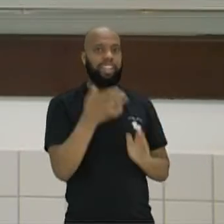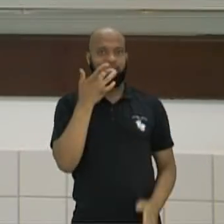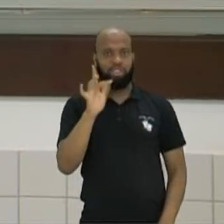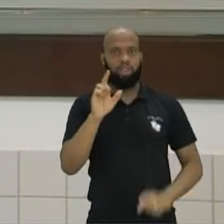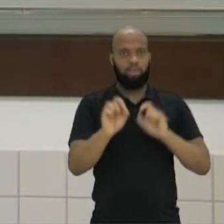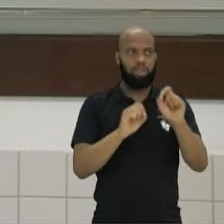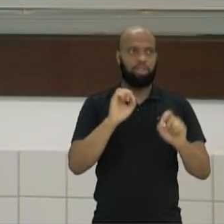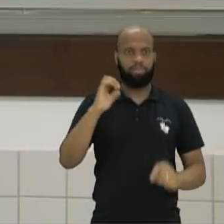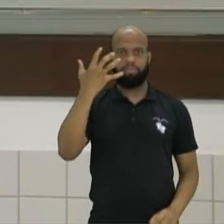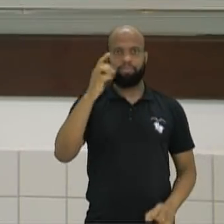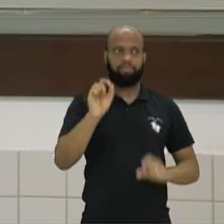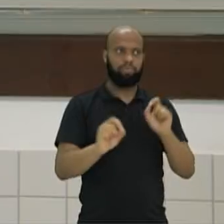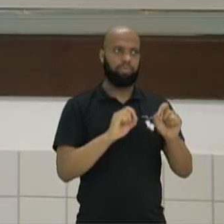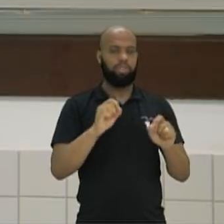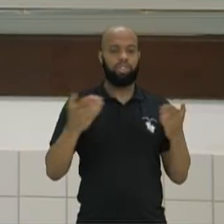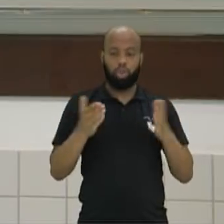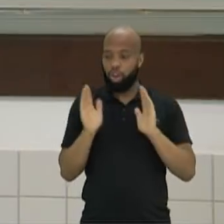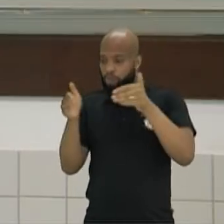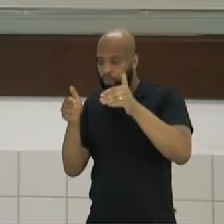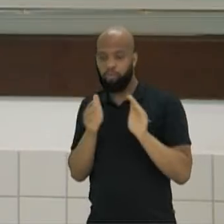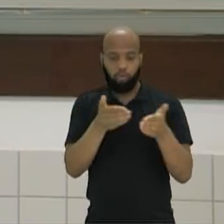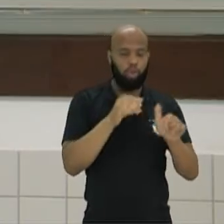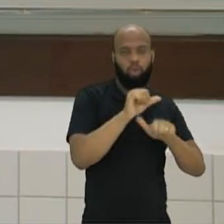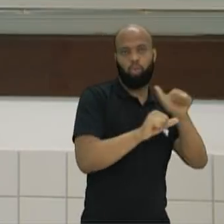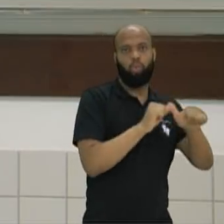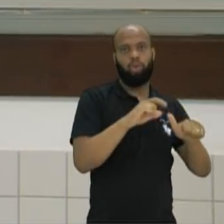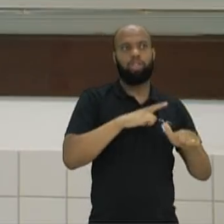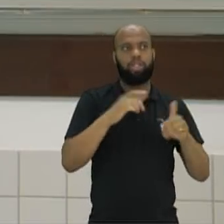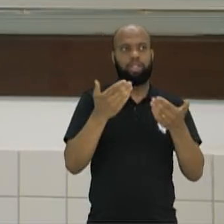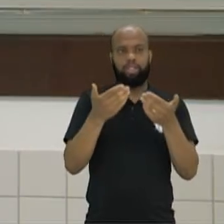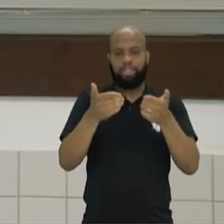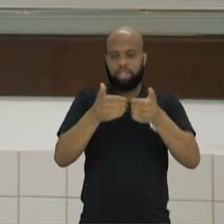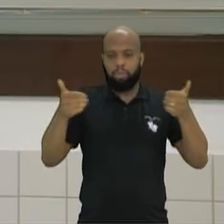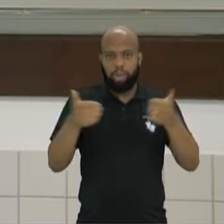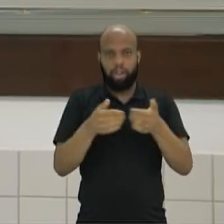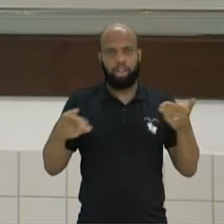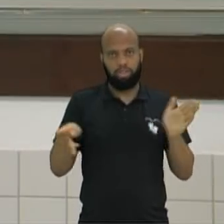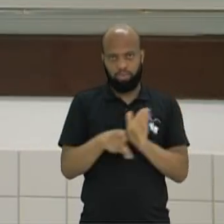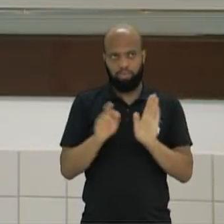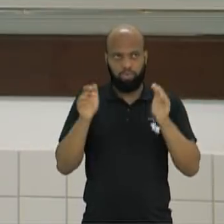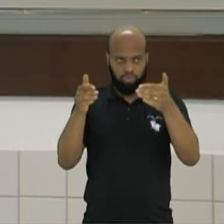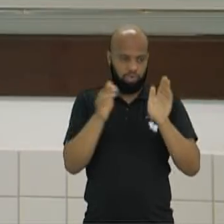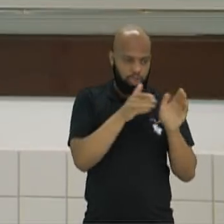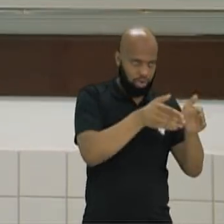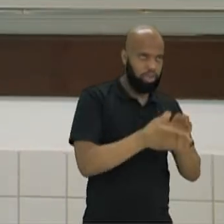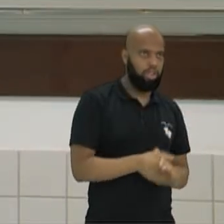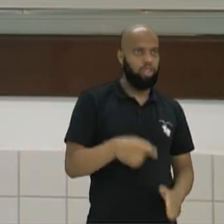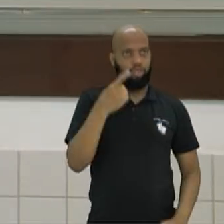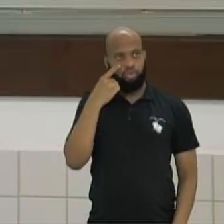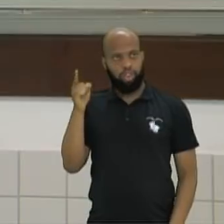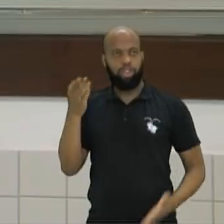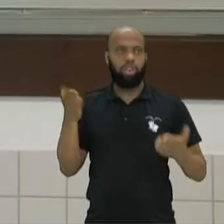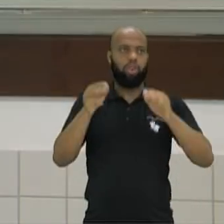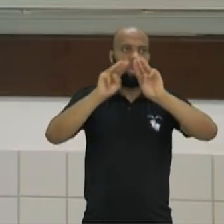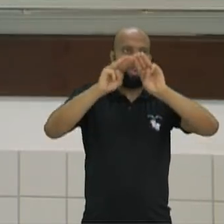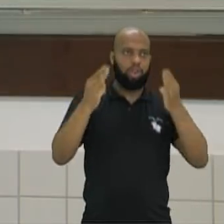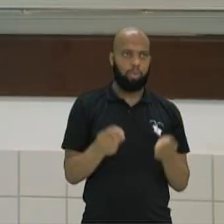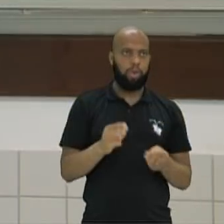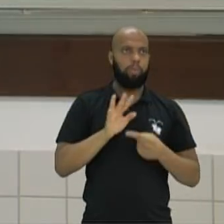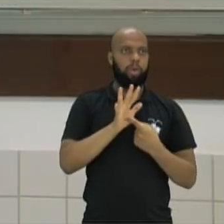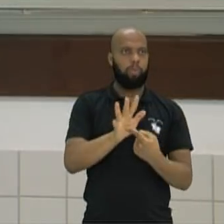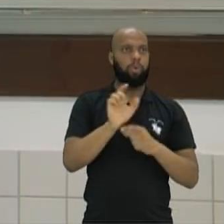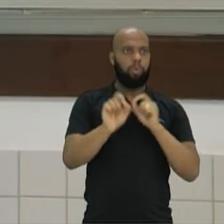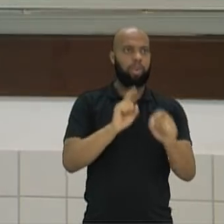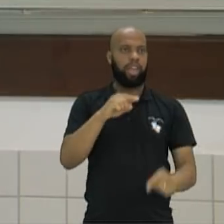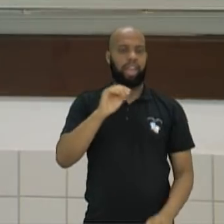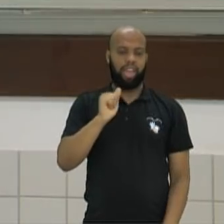pensar que a economia só muda de foco, né? Tem uma divisão, não é muda, é uma divisão de foco. Aqui tá um mapa que fica bem